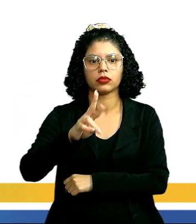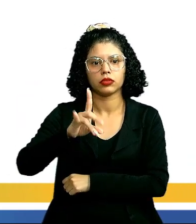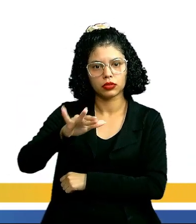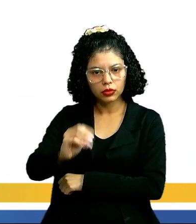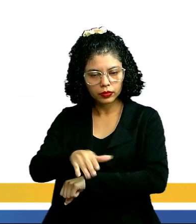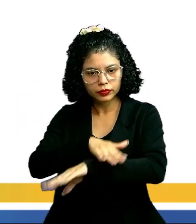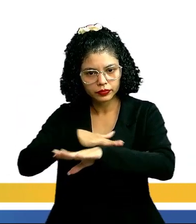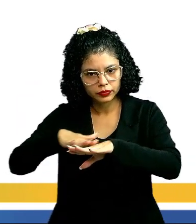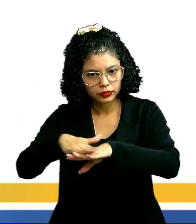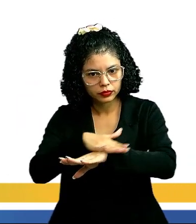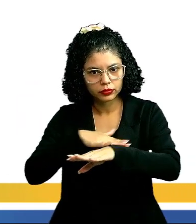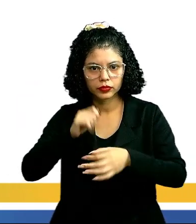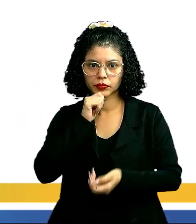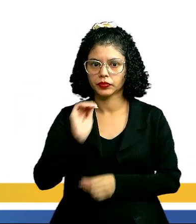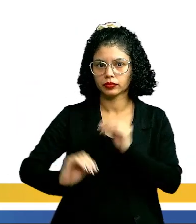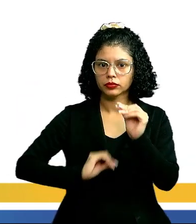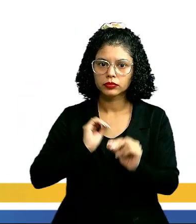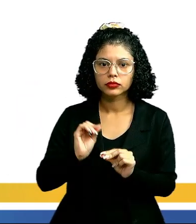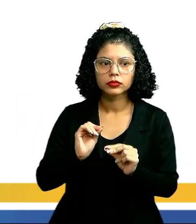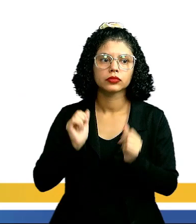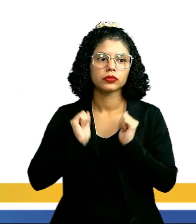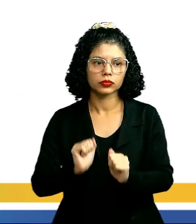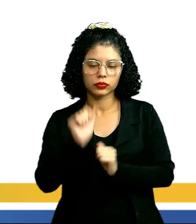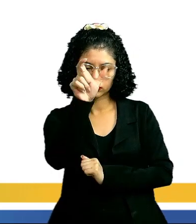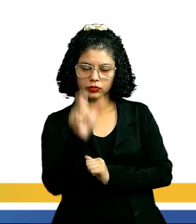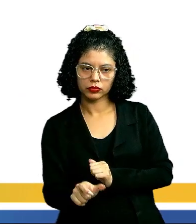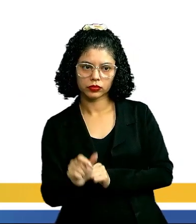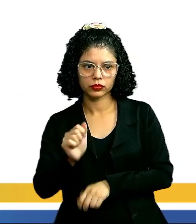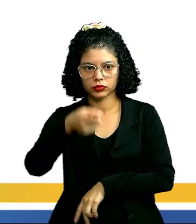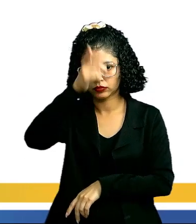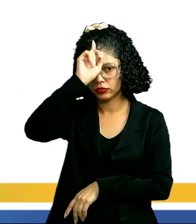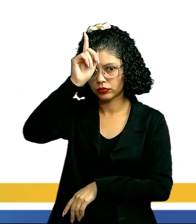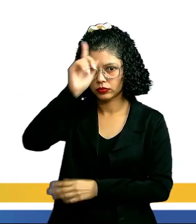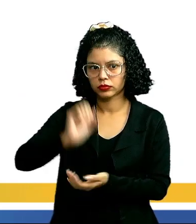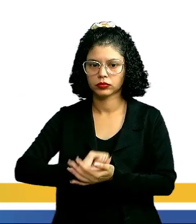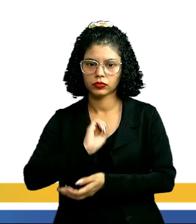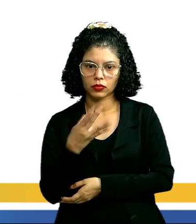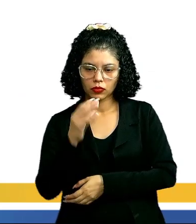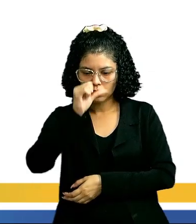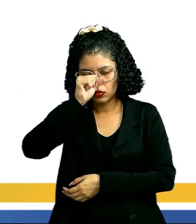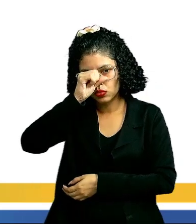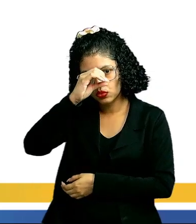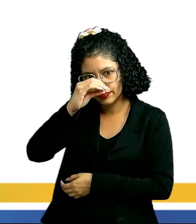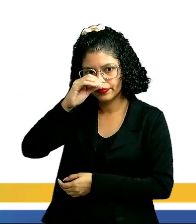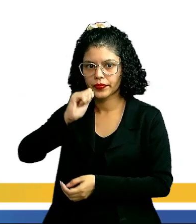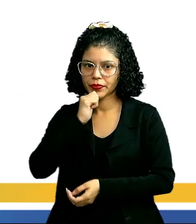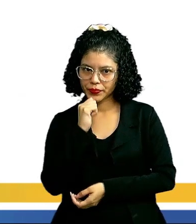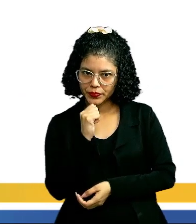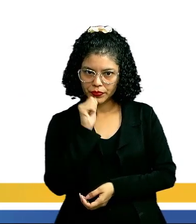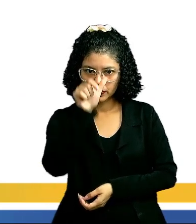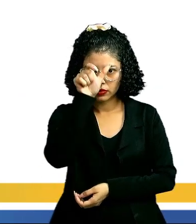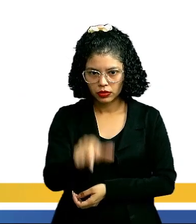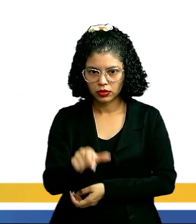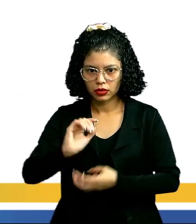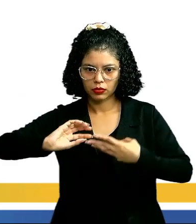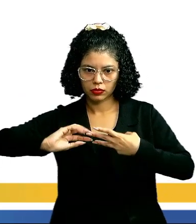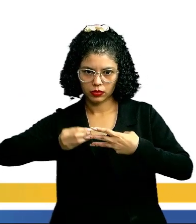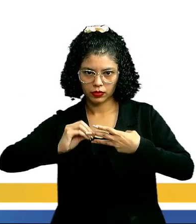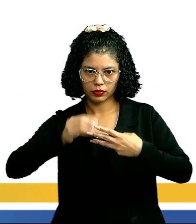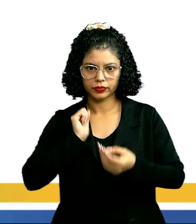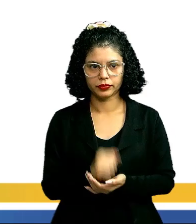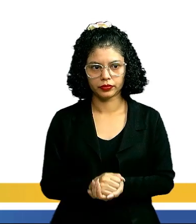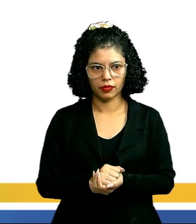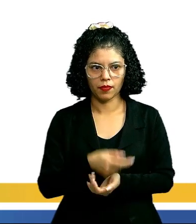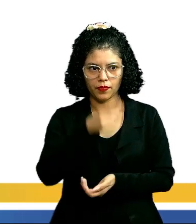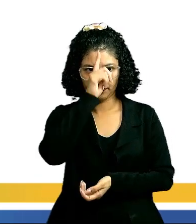tecidos. As células tronco podem ser chamadas de adulta e embrionária. As células tronco adultas